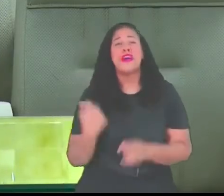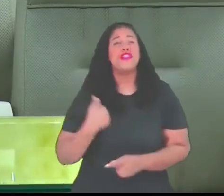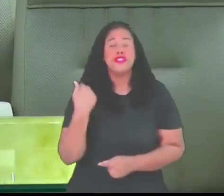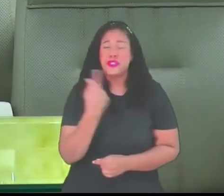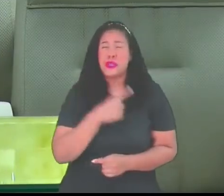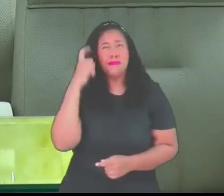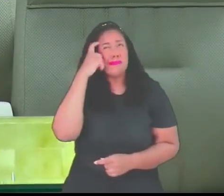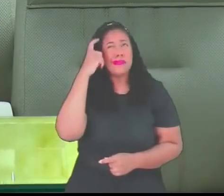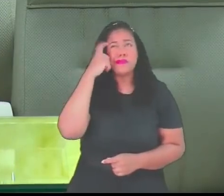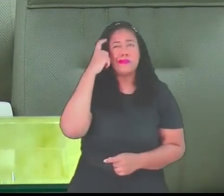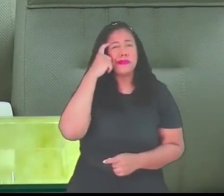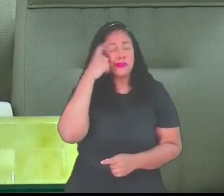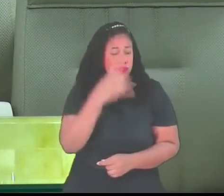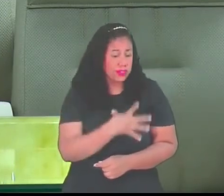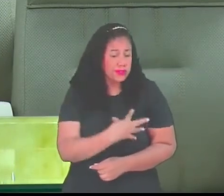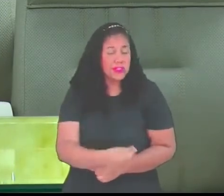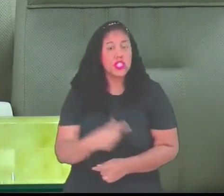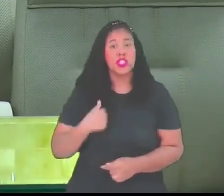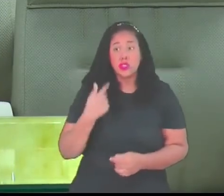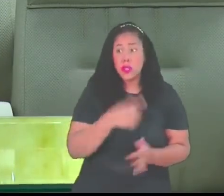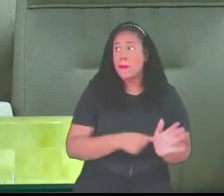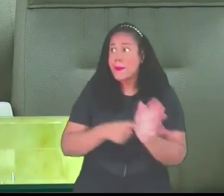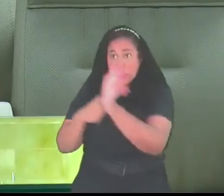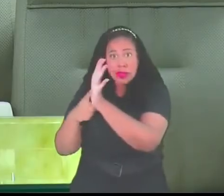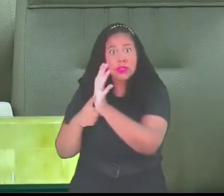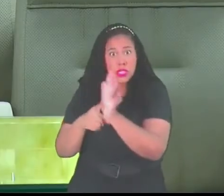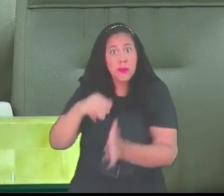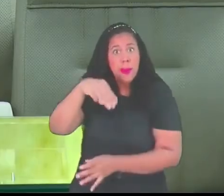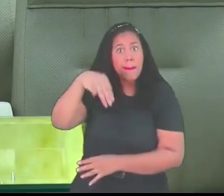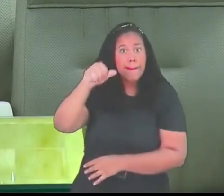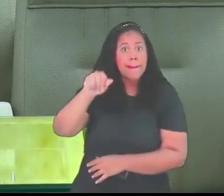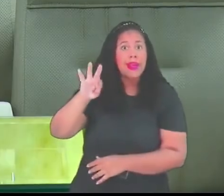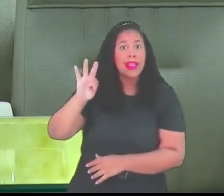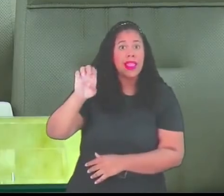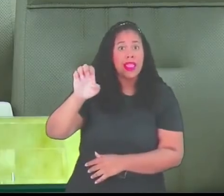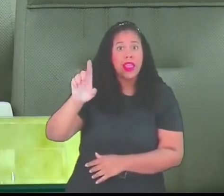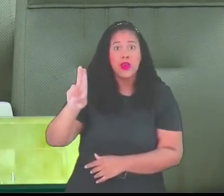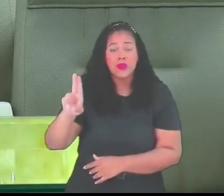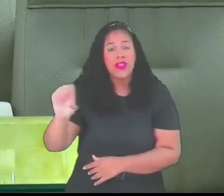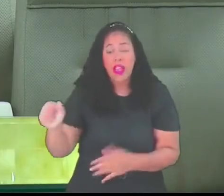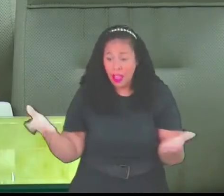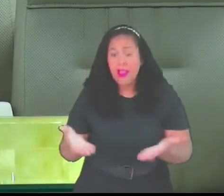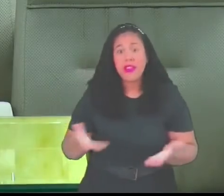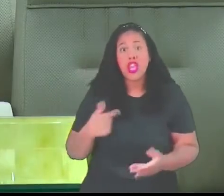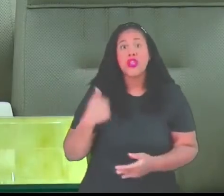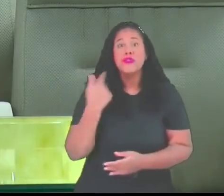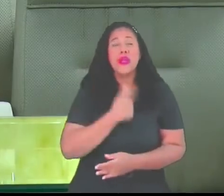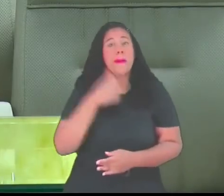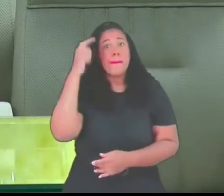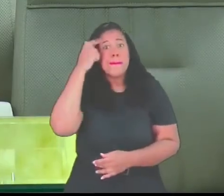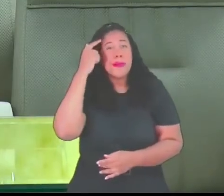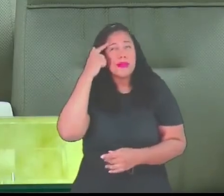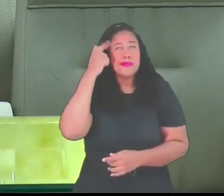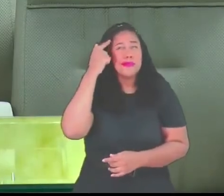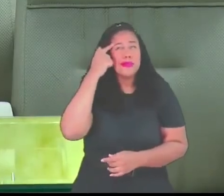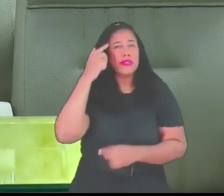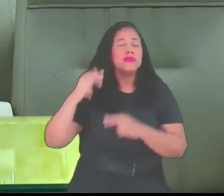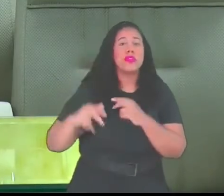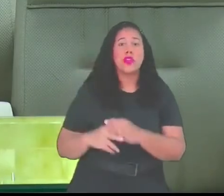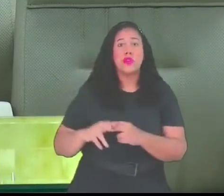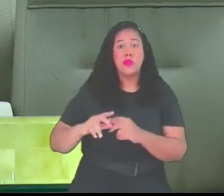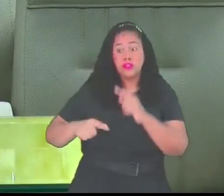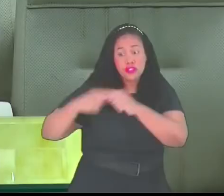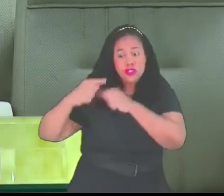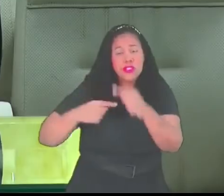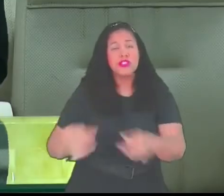apresentamos o Mateus aqui. E o cuidado que nós temos é com esta geração que está vindo. Eu me preocupo com